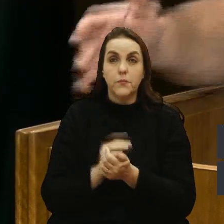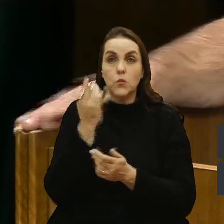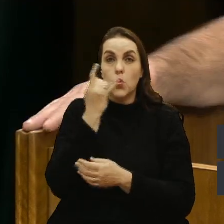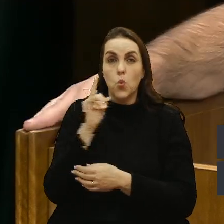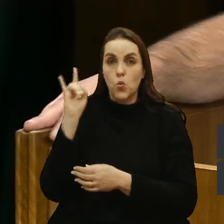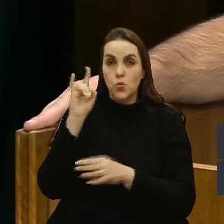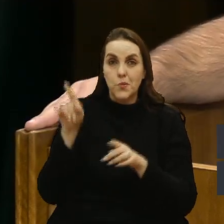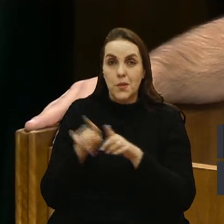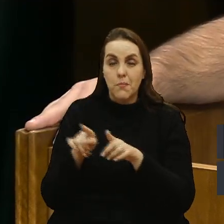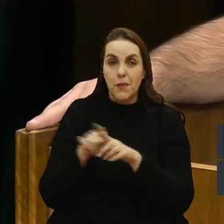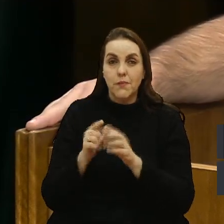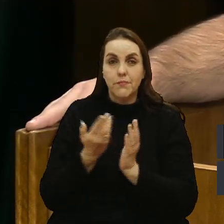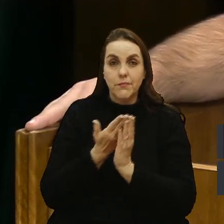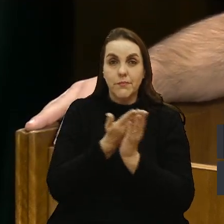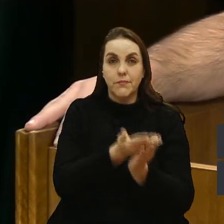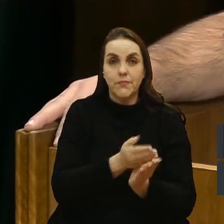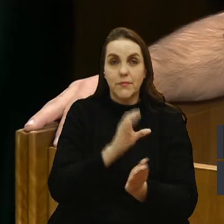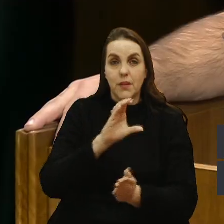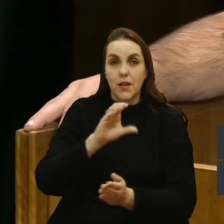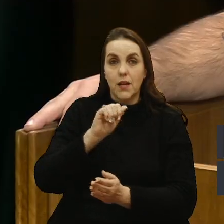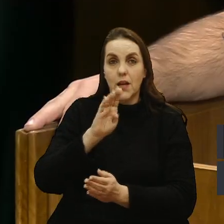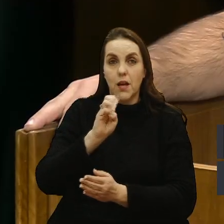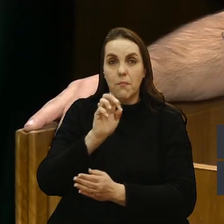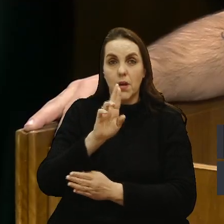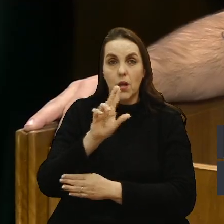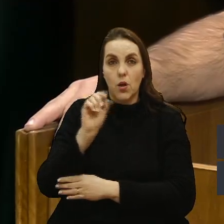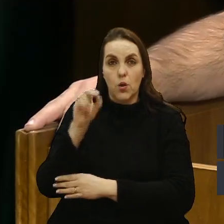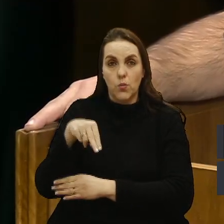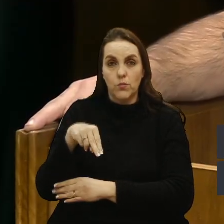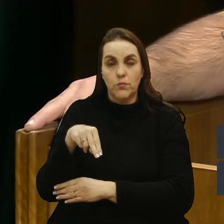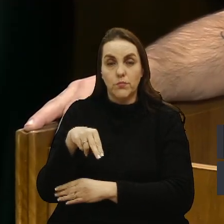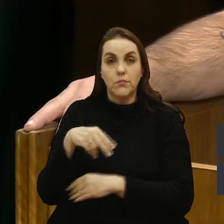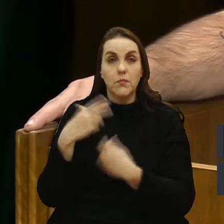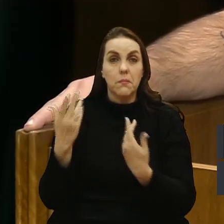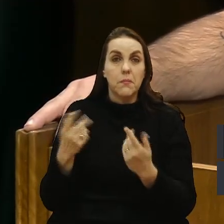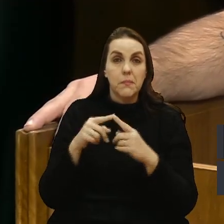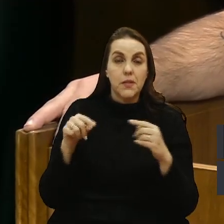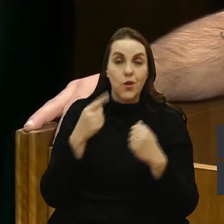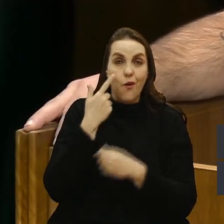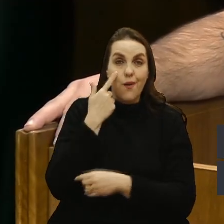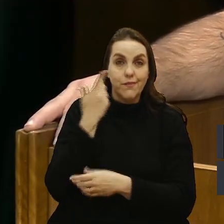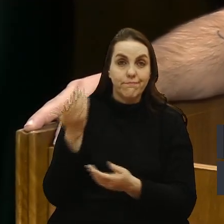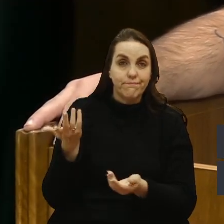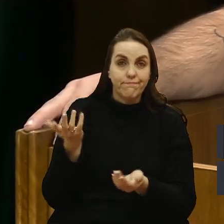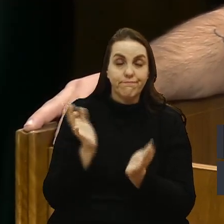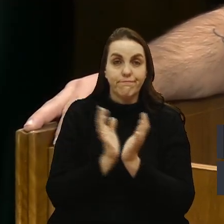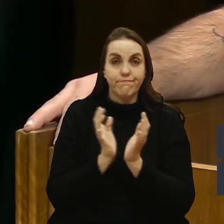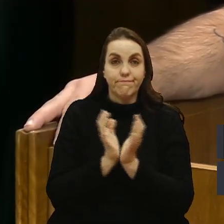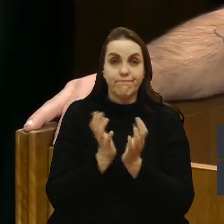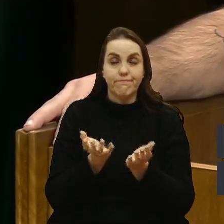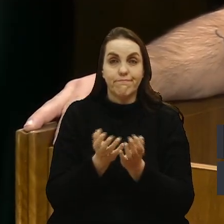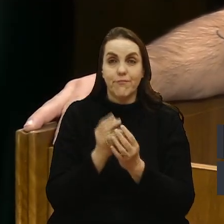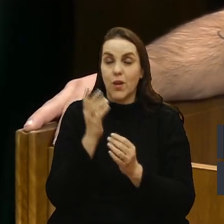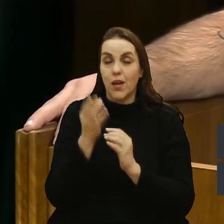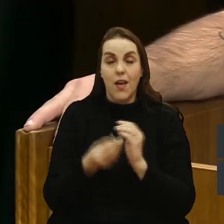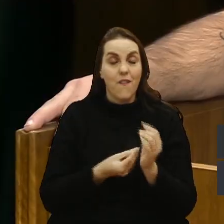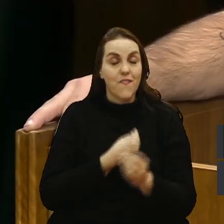passado para o senhor Caberlon. E olha só, meus caros colegas, olha só como é que é o destino da